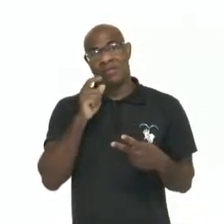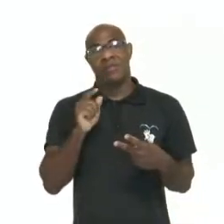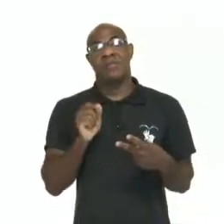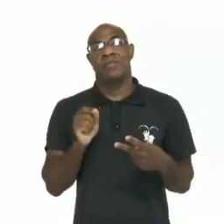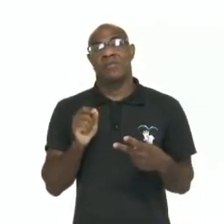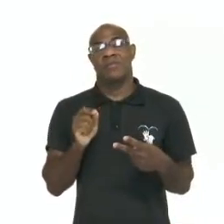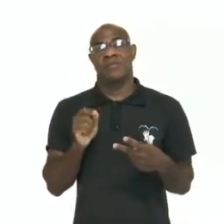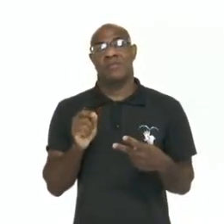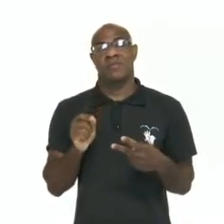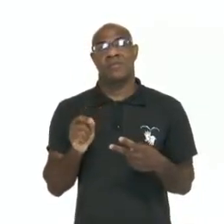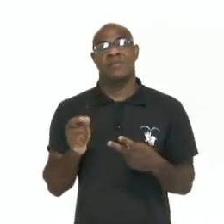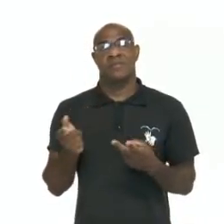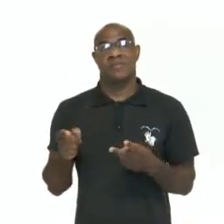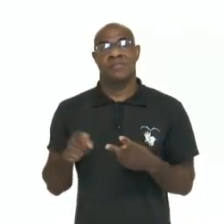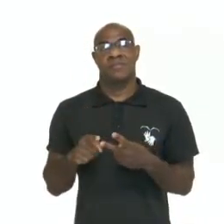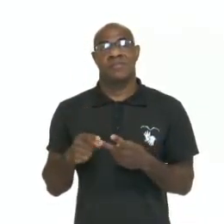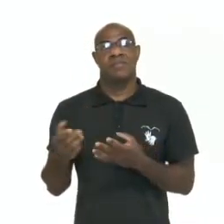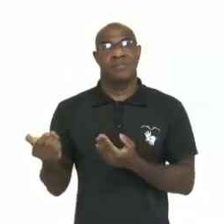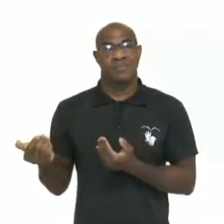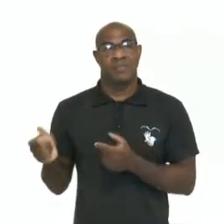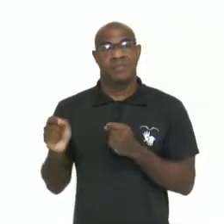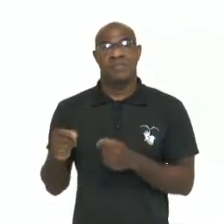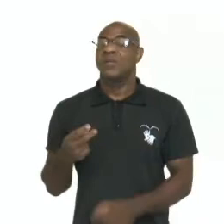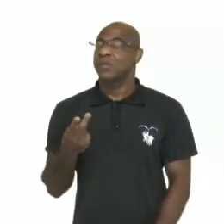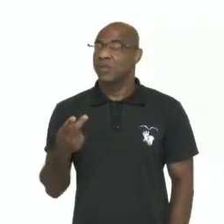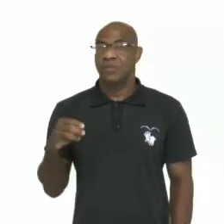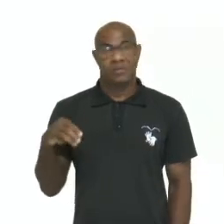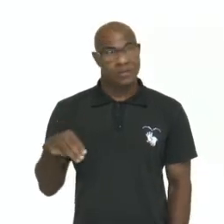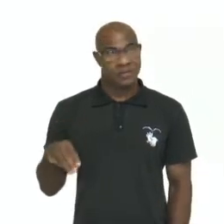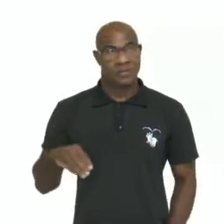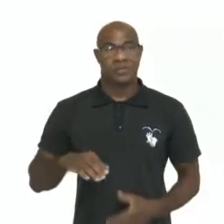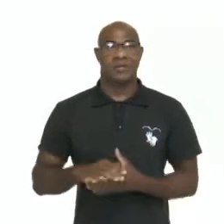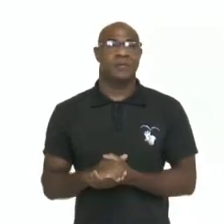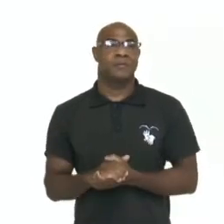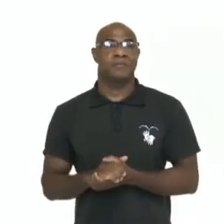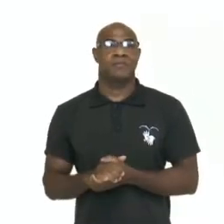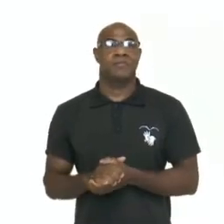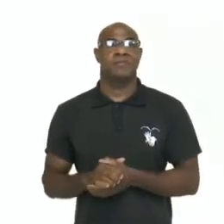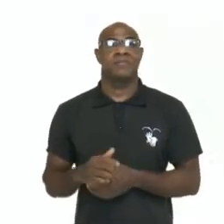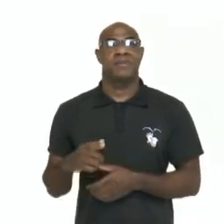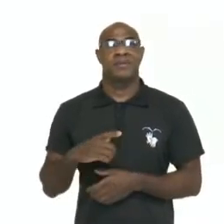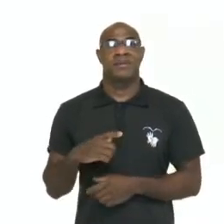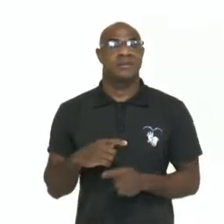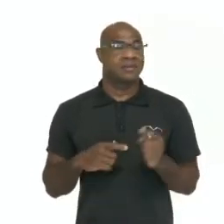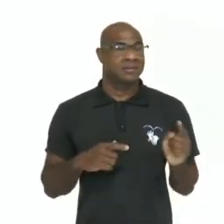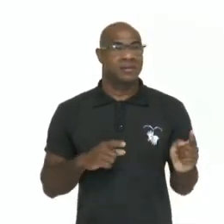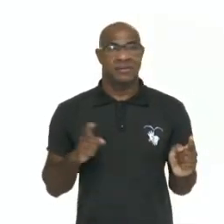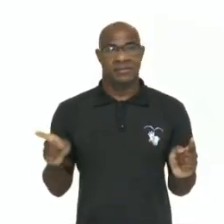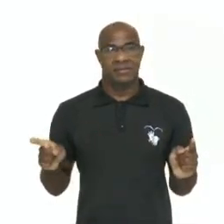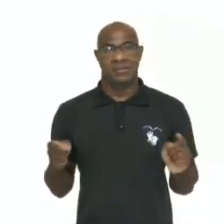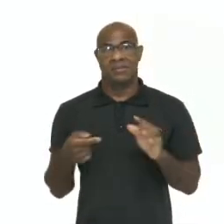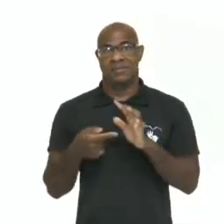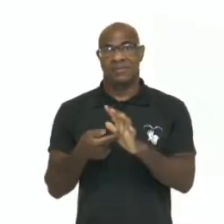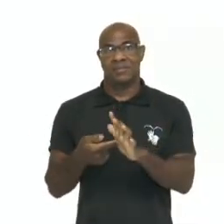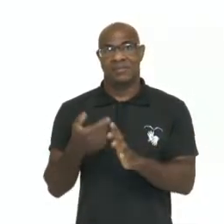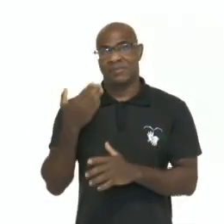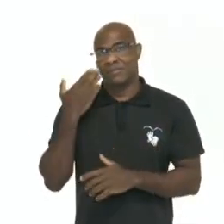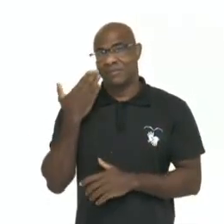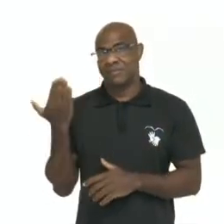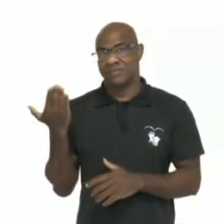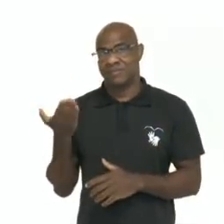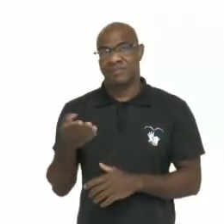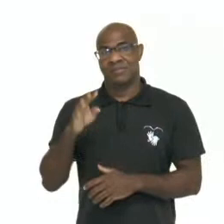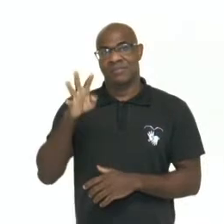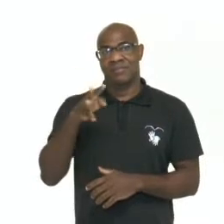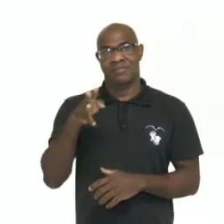os juvenis têm um round de 2 minutos. Então está aqui, né, representado nesta